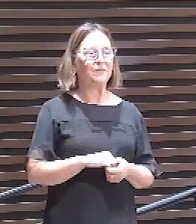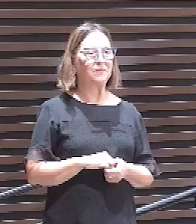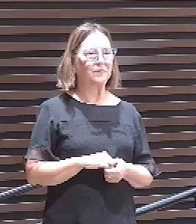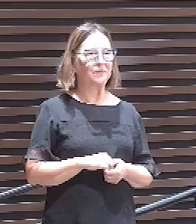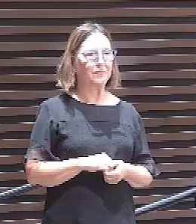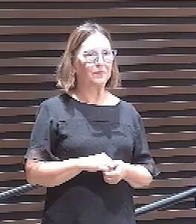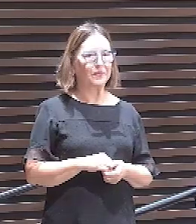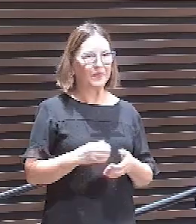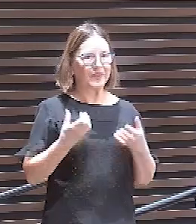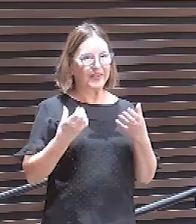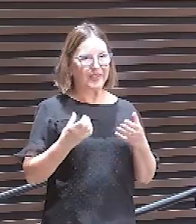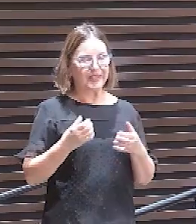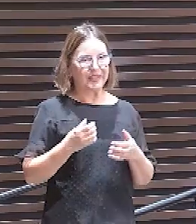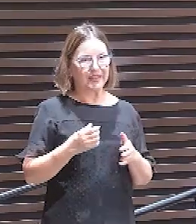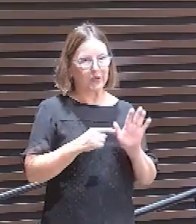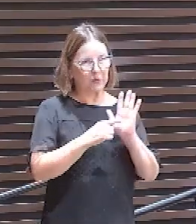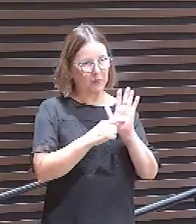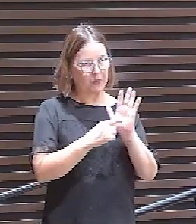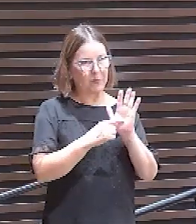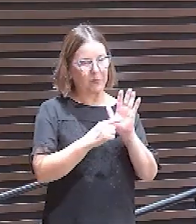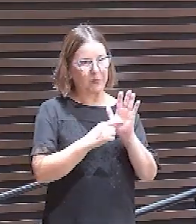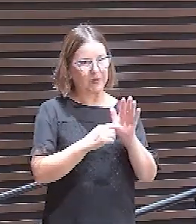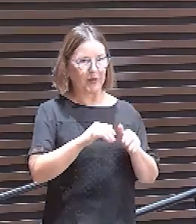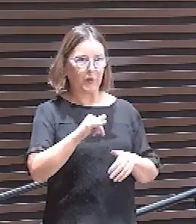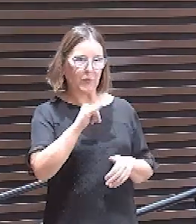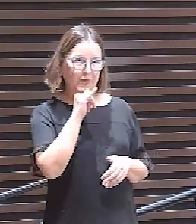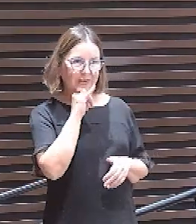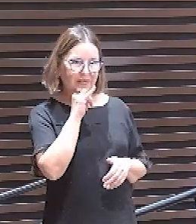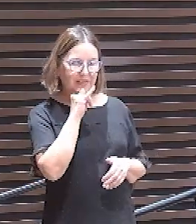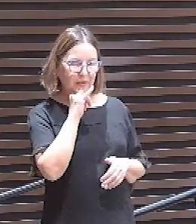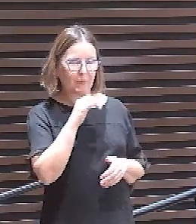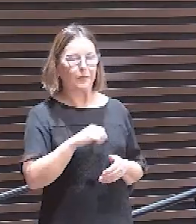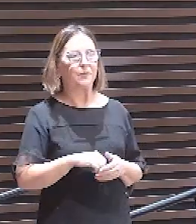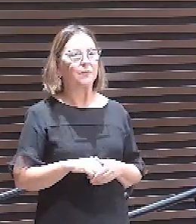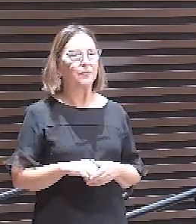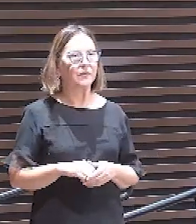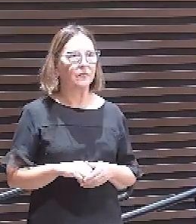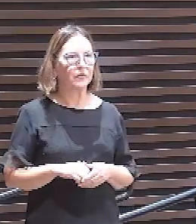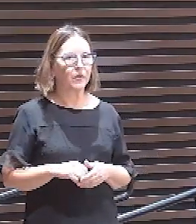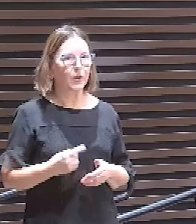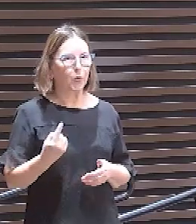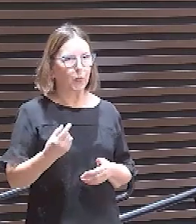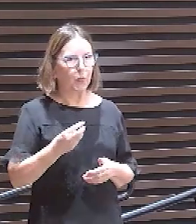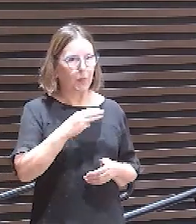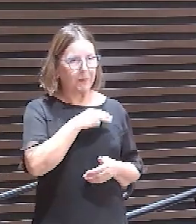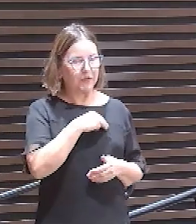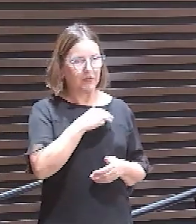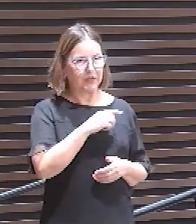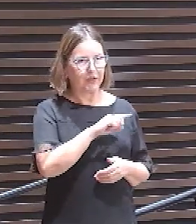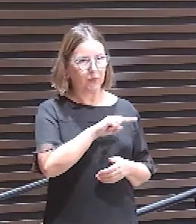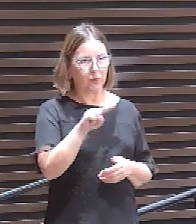que me chamou a atenção e o missionário Gabriel